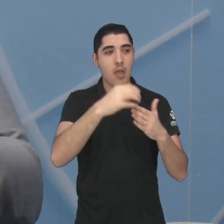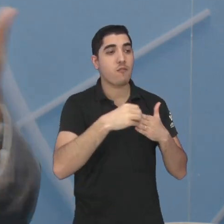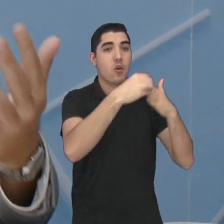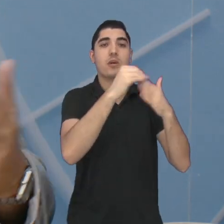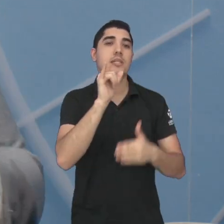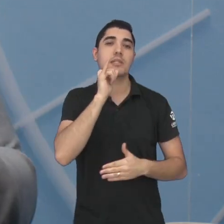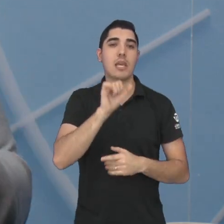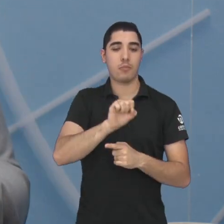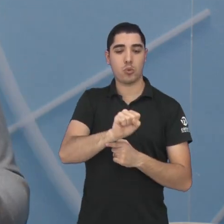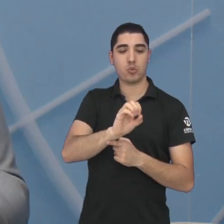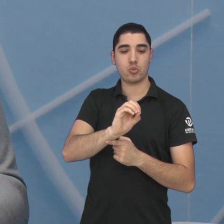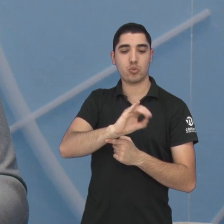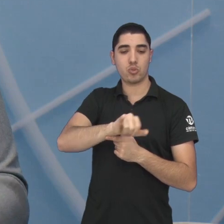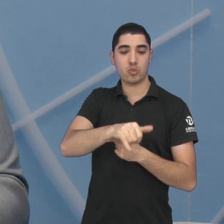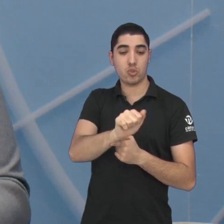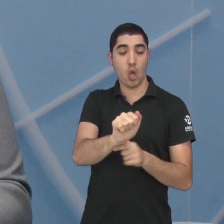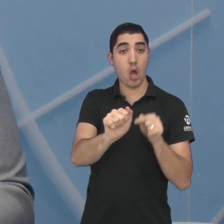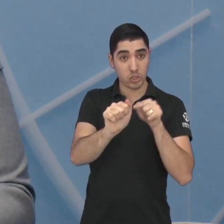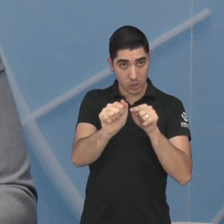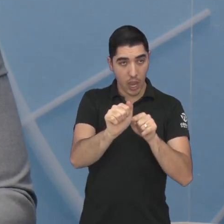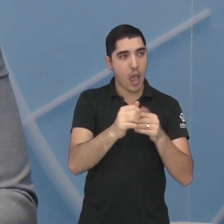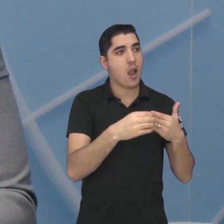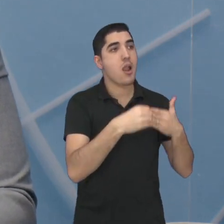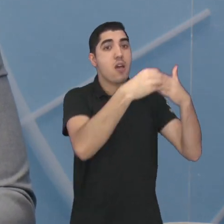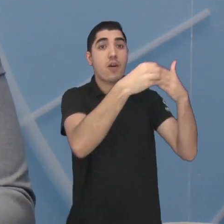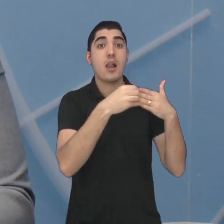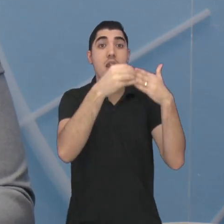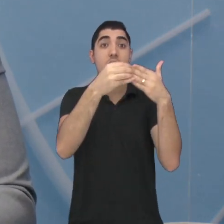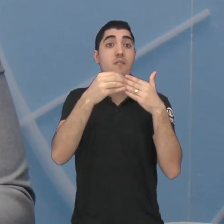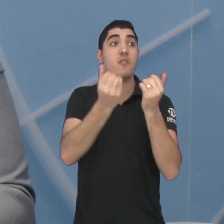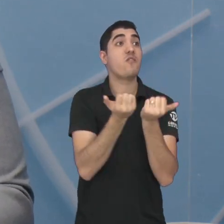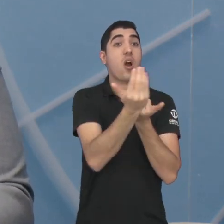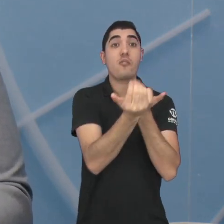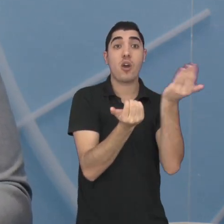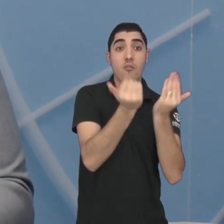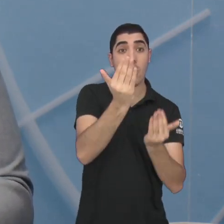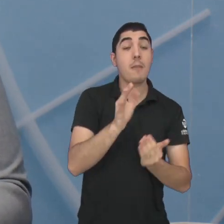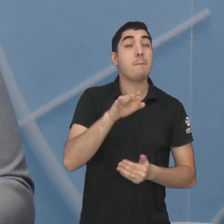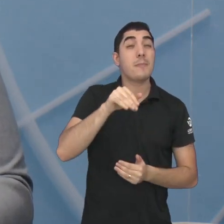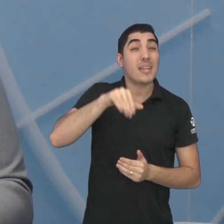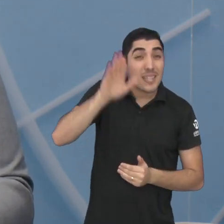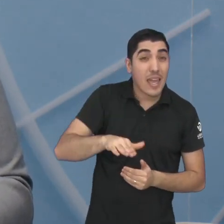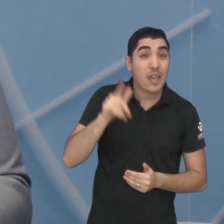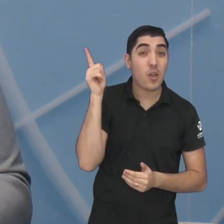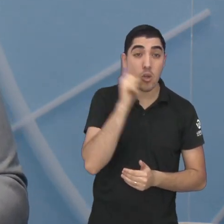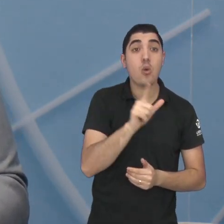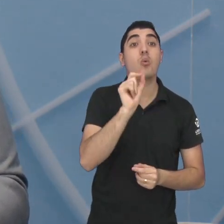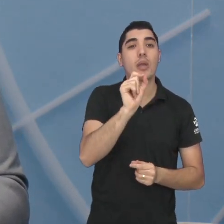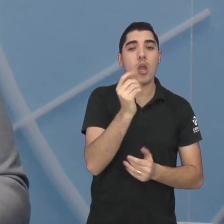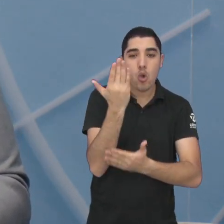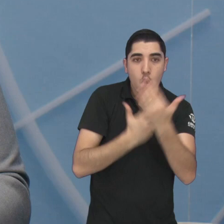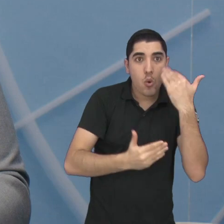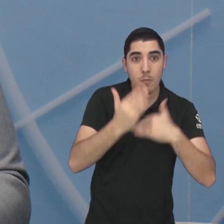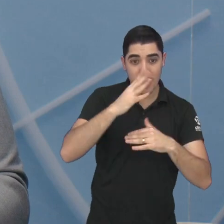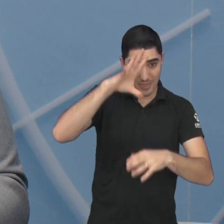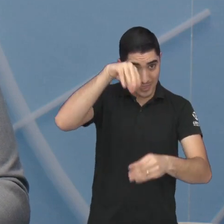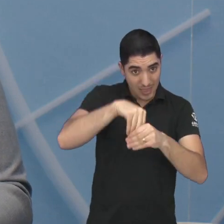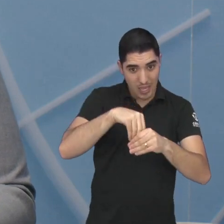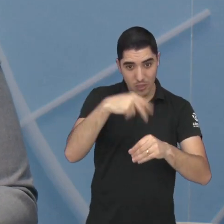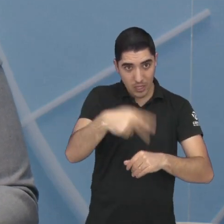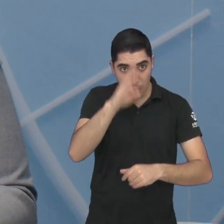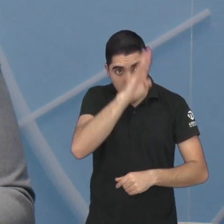disso vai para exportação, para o animal. Mas quem coloca comida na mesa do povo brasileiro é o pequeno agricultor. E